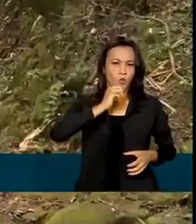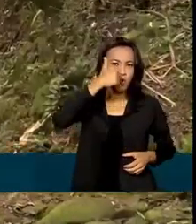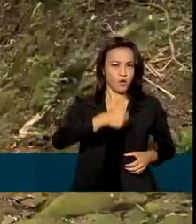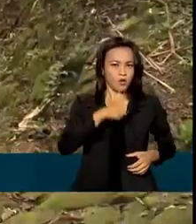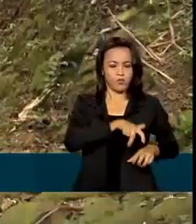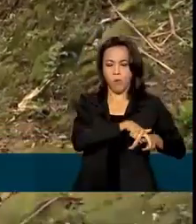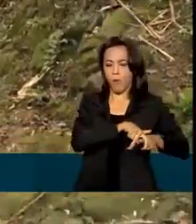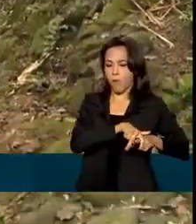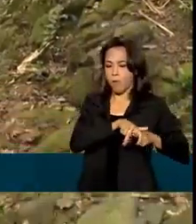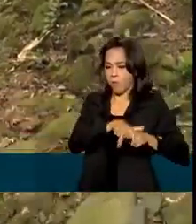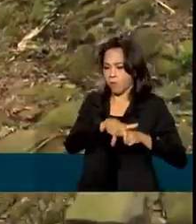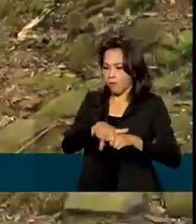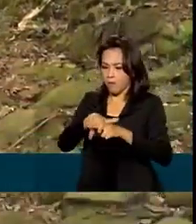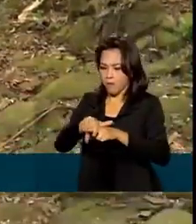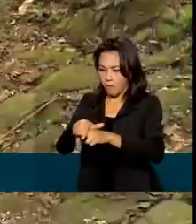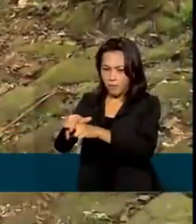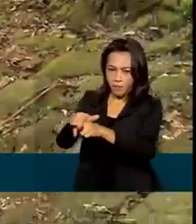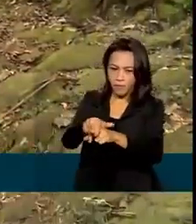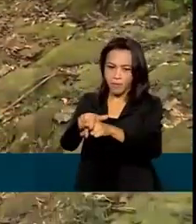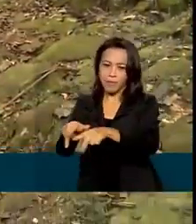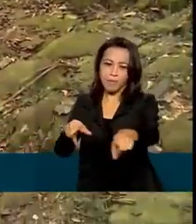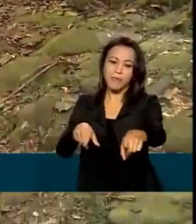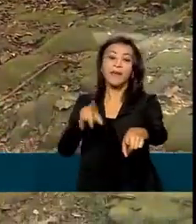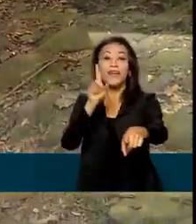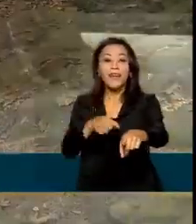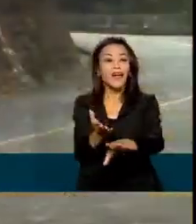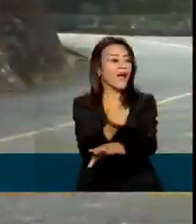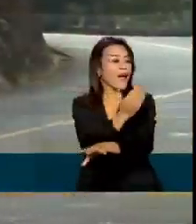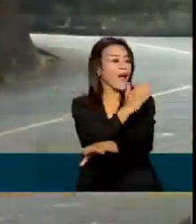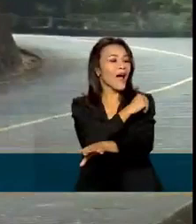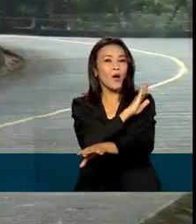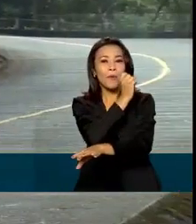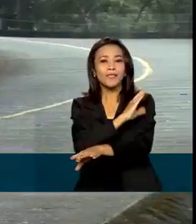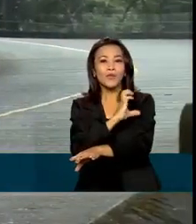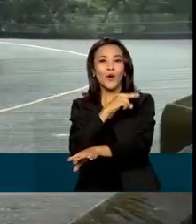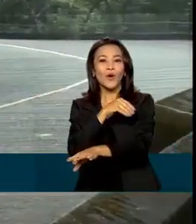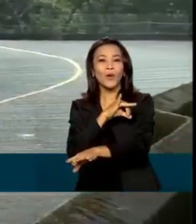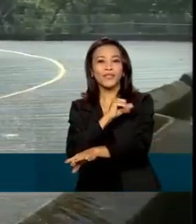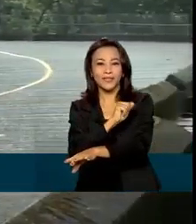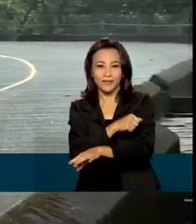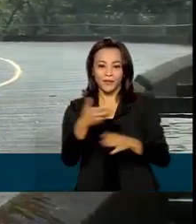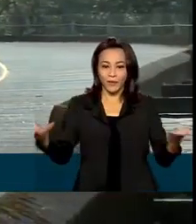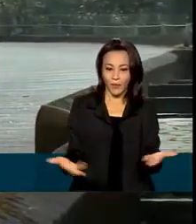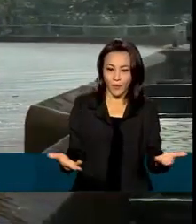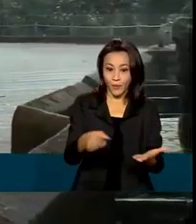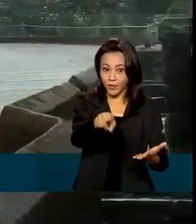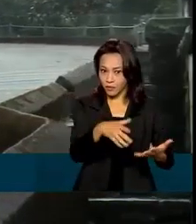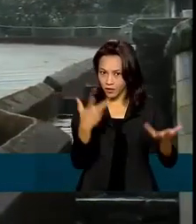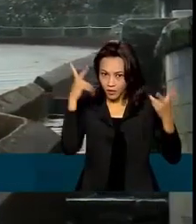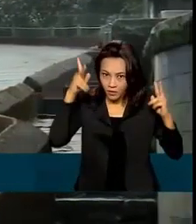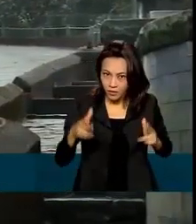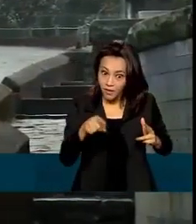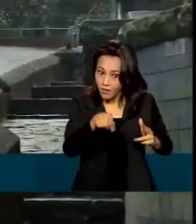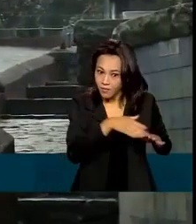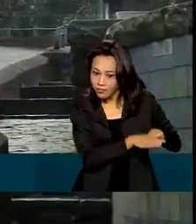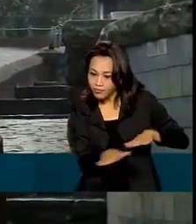e a cada passo que avançavam deixavam mais para trás o Brasil colônia e hoje a Estrada Velha de Santos não é mais